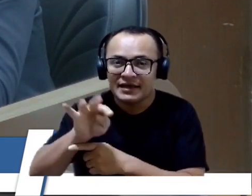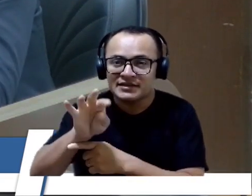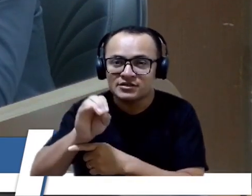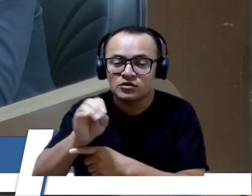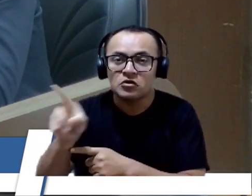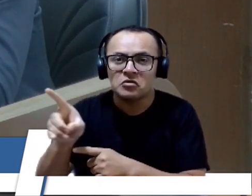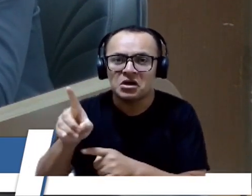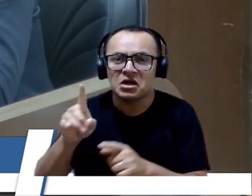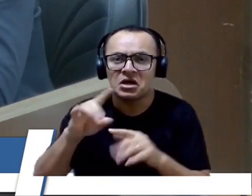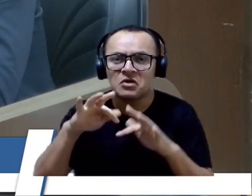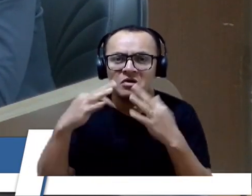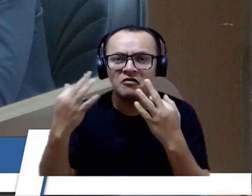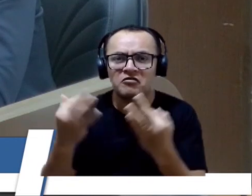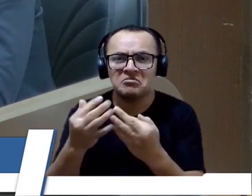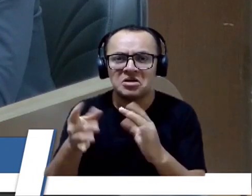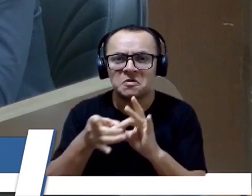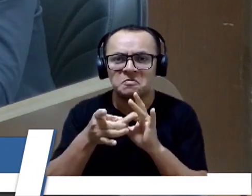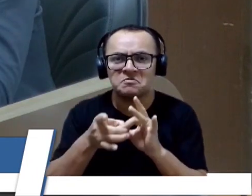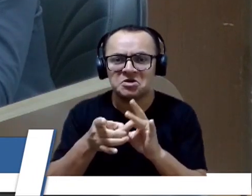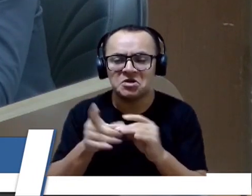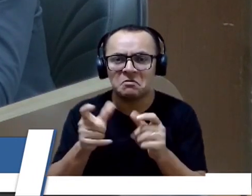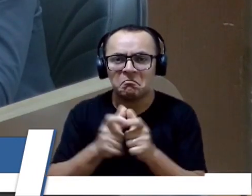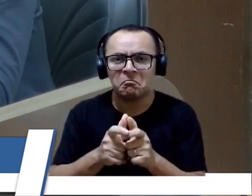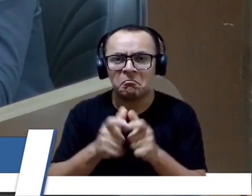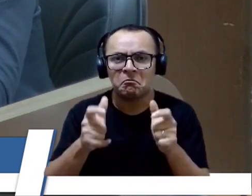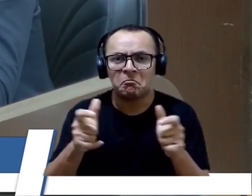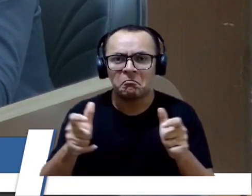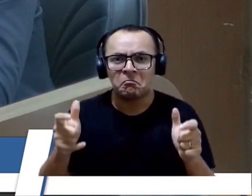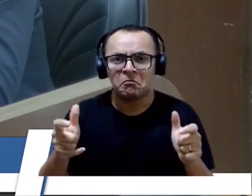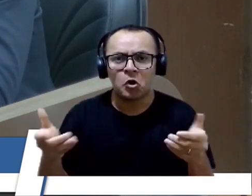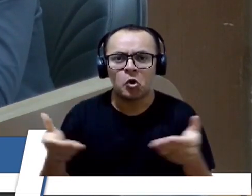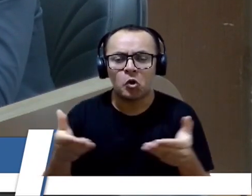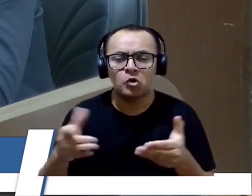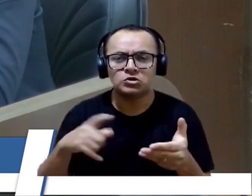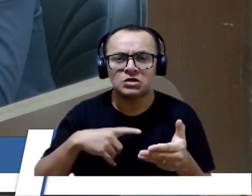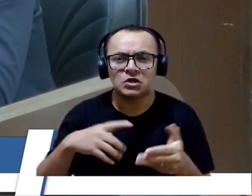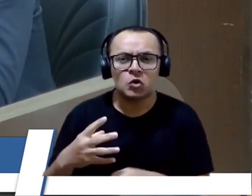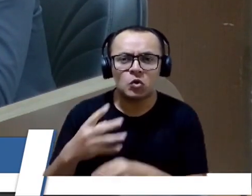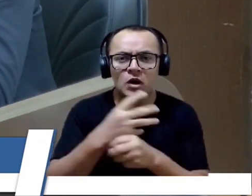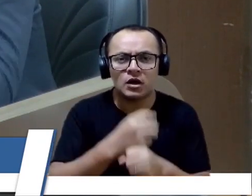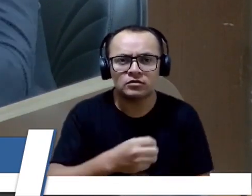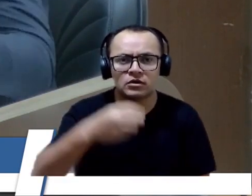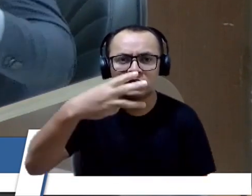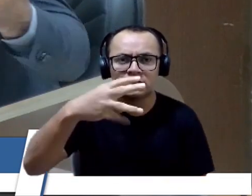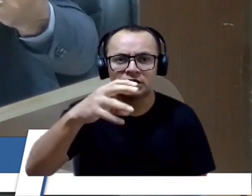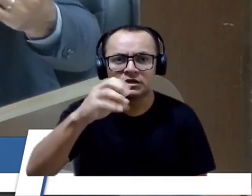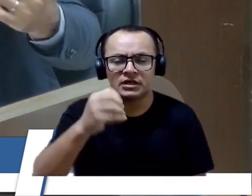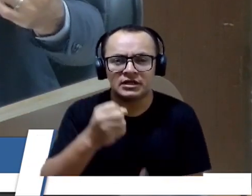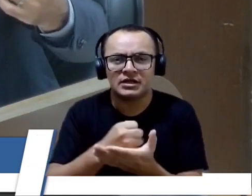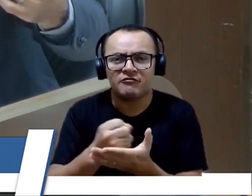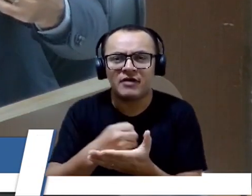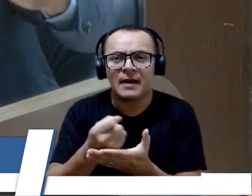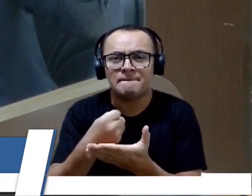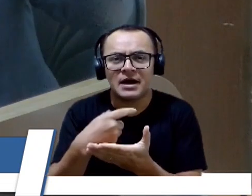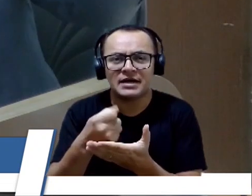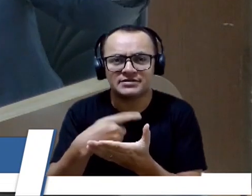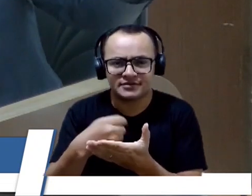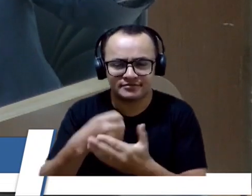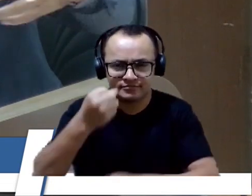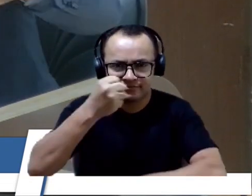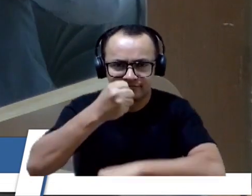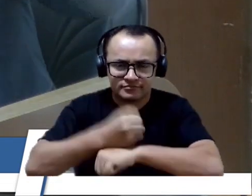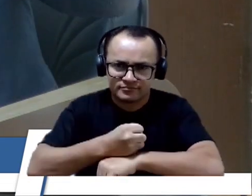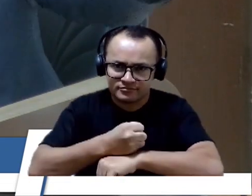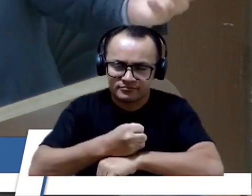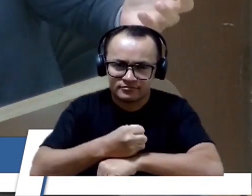cresceram. Hoje eles têm quase 30 farmácias em Franca e chegando a